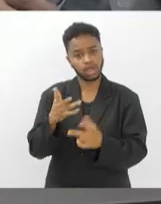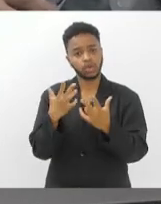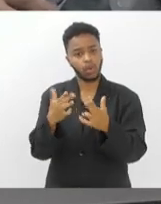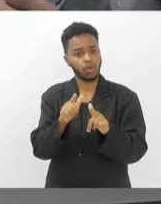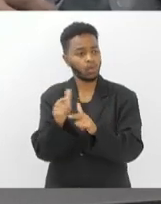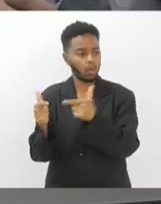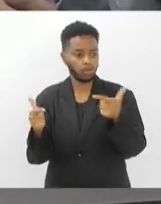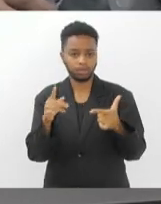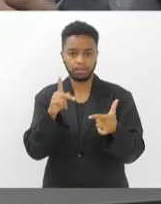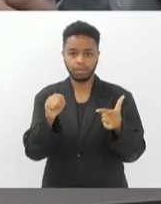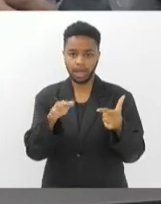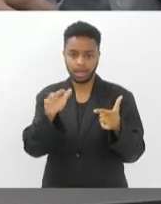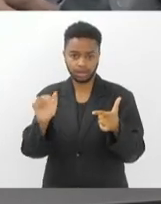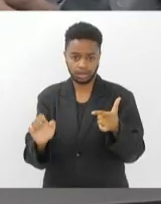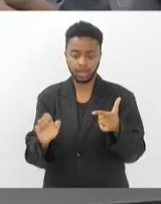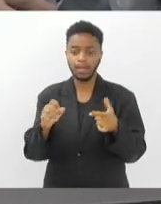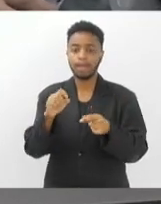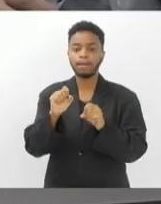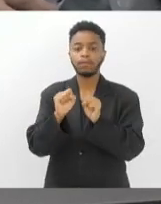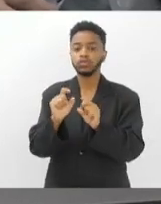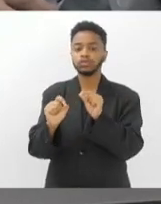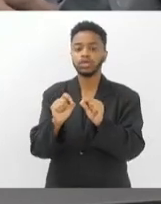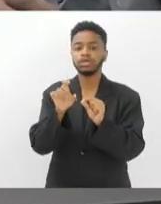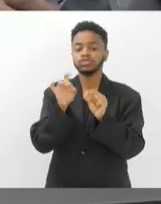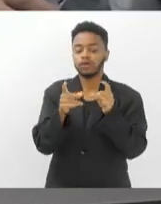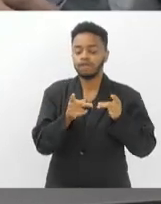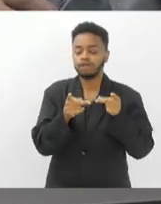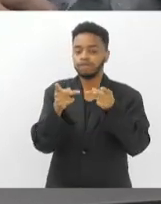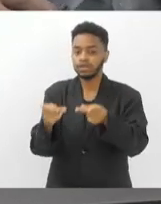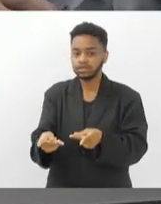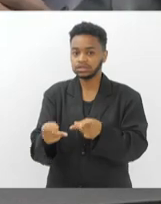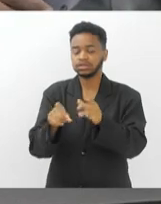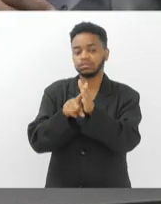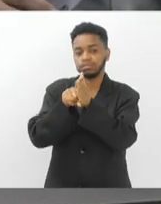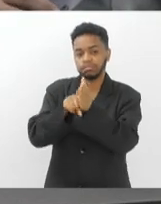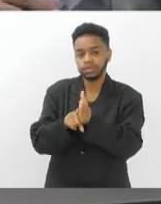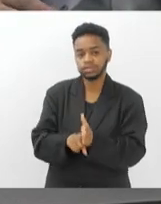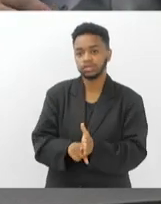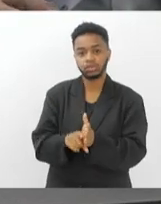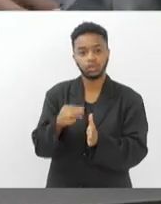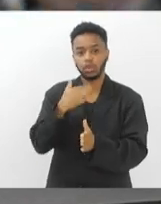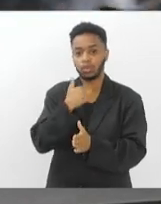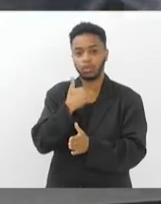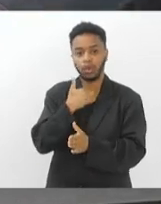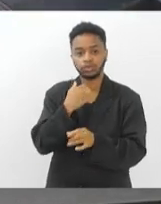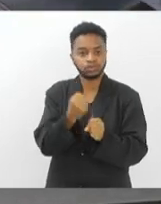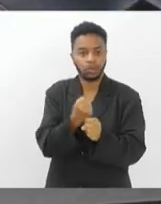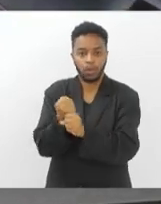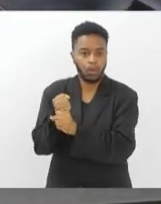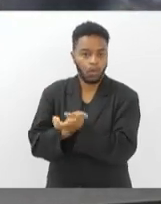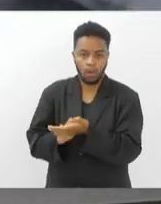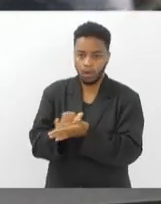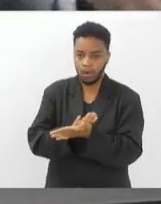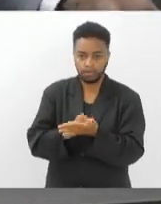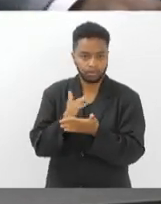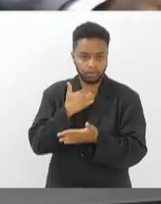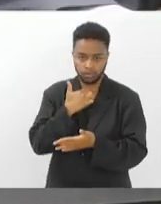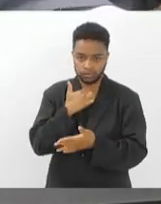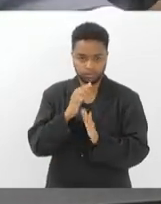parque, só pode ter visitação, pesquisa, não pode construir absolutamente